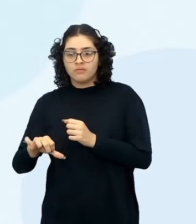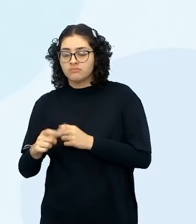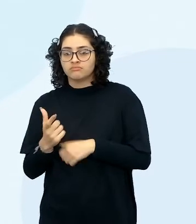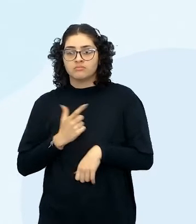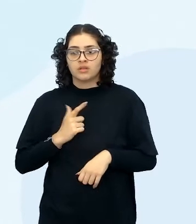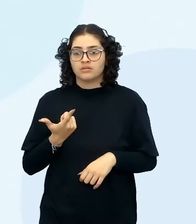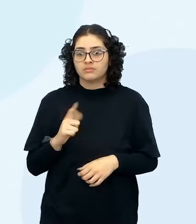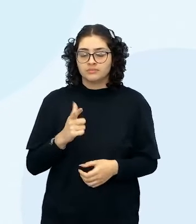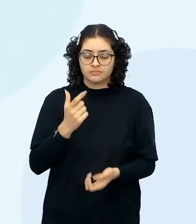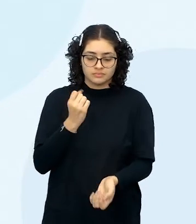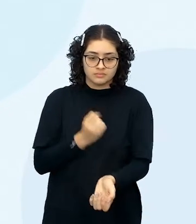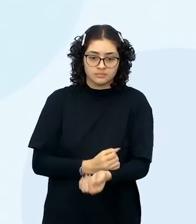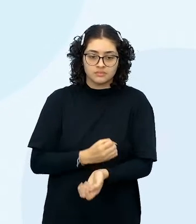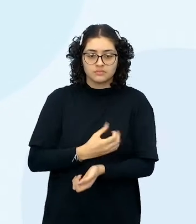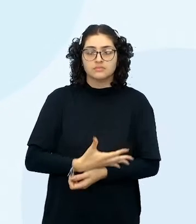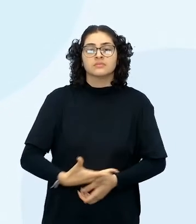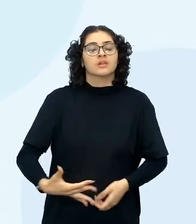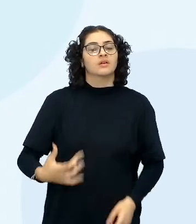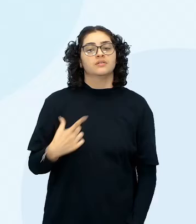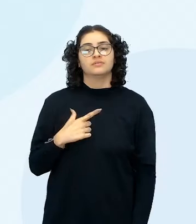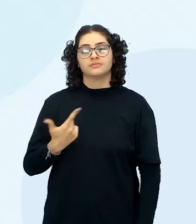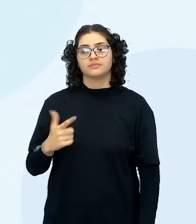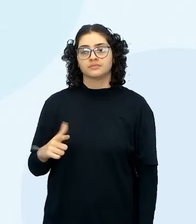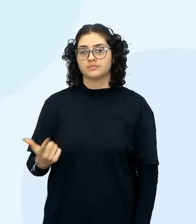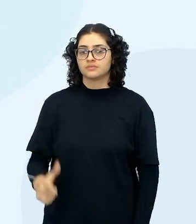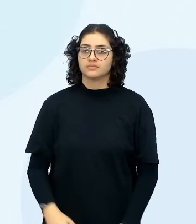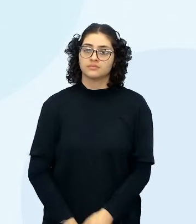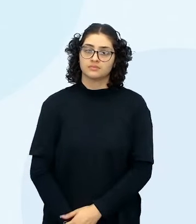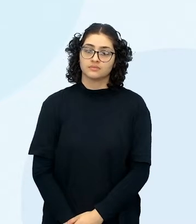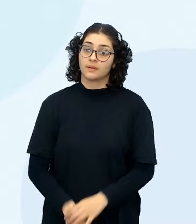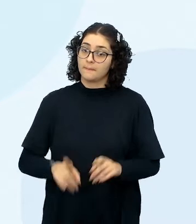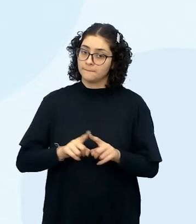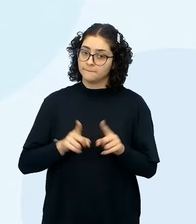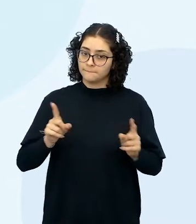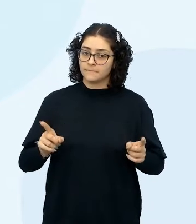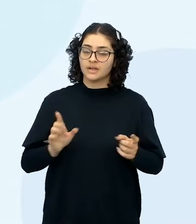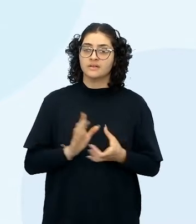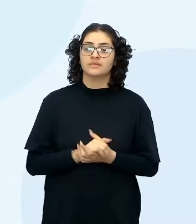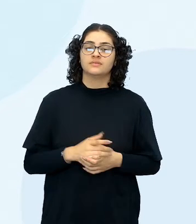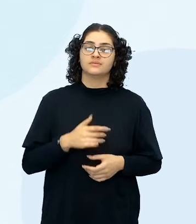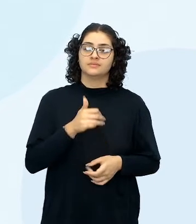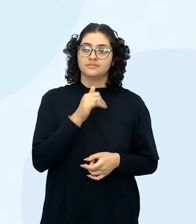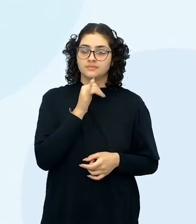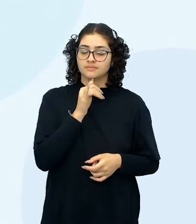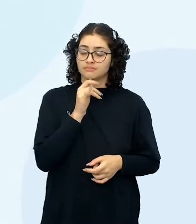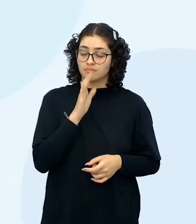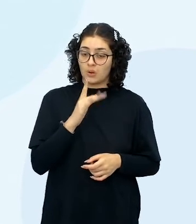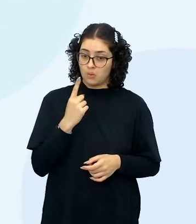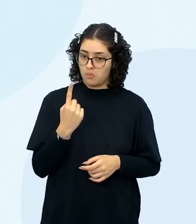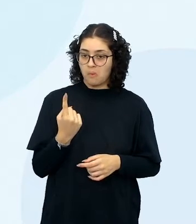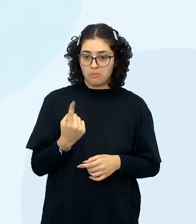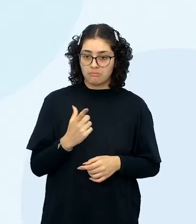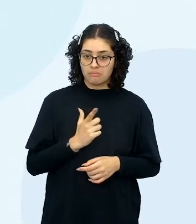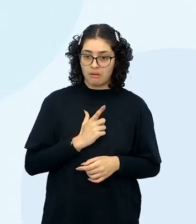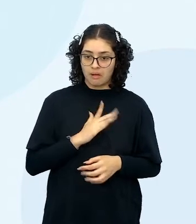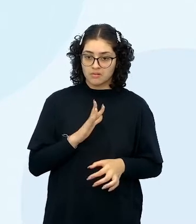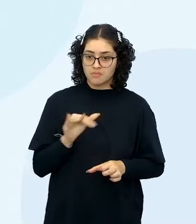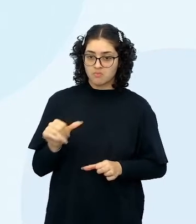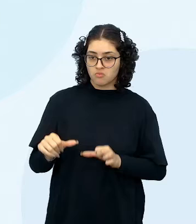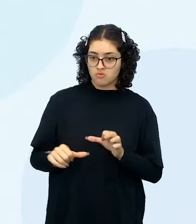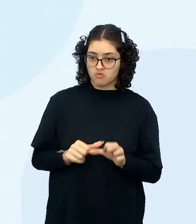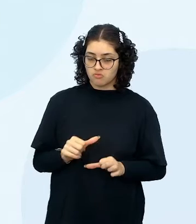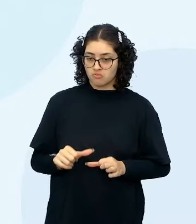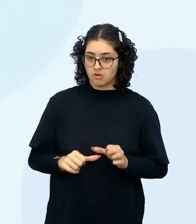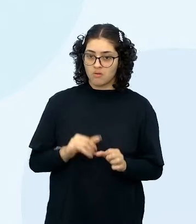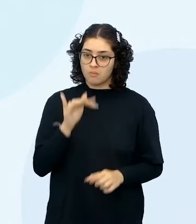tenho, né, a produção dos fatores de coagulação 8 e 9. Mas, se um deles estiver alterado, por exemplo, o